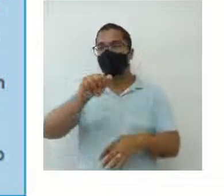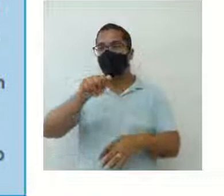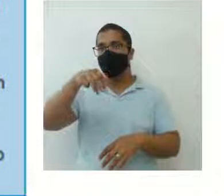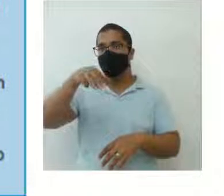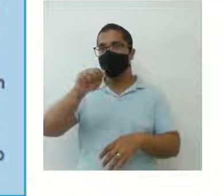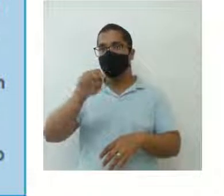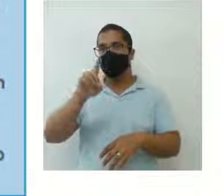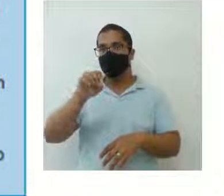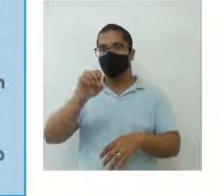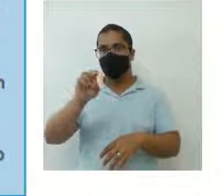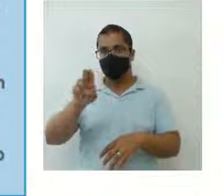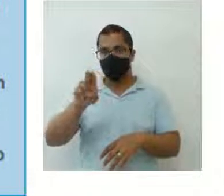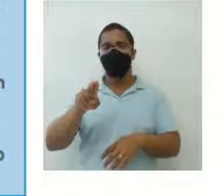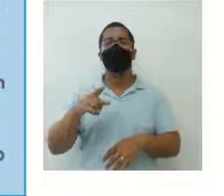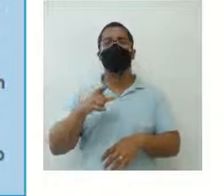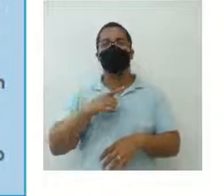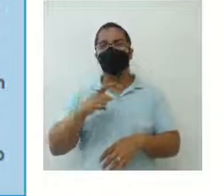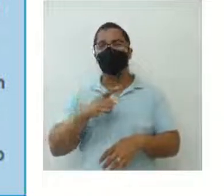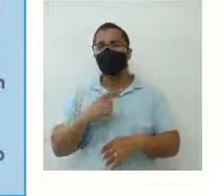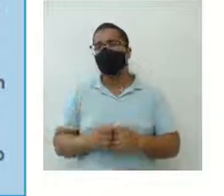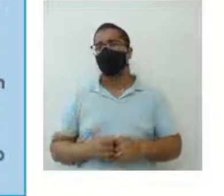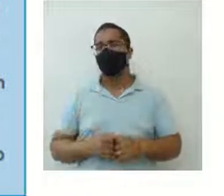Mamadou, né, o